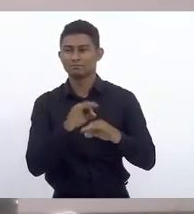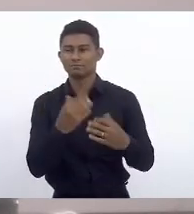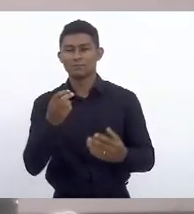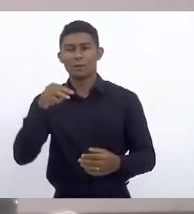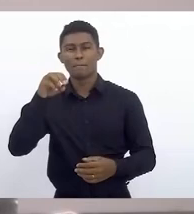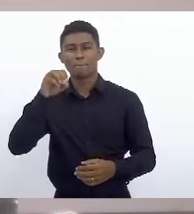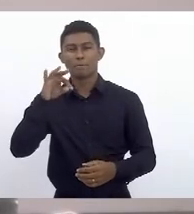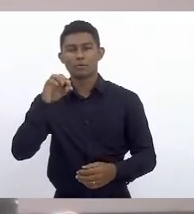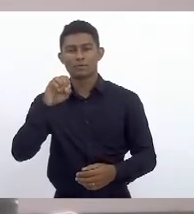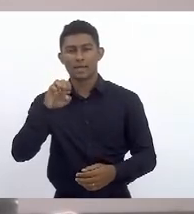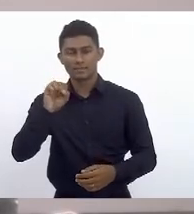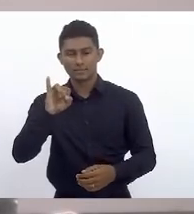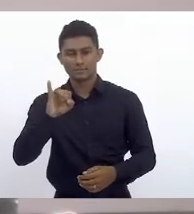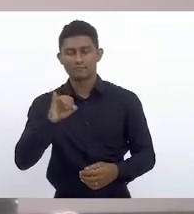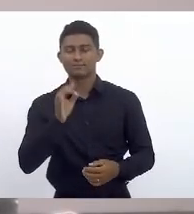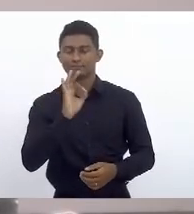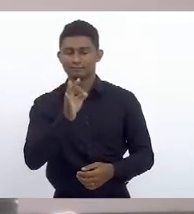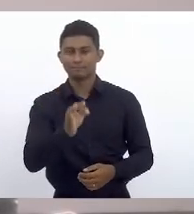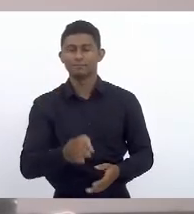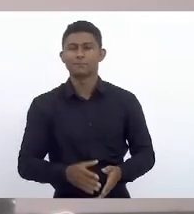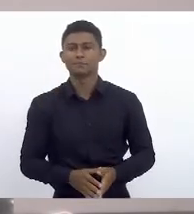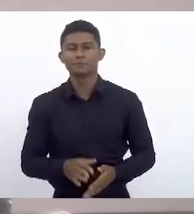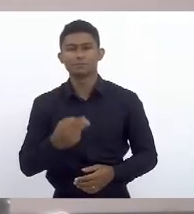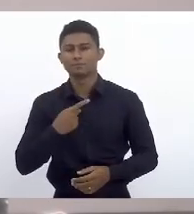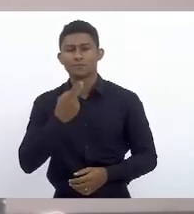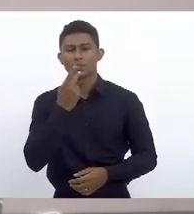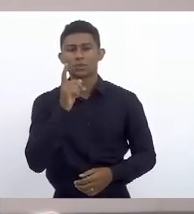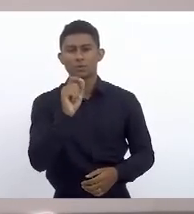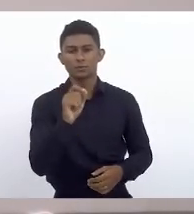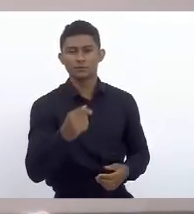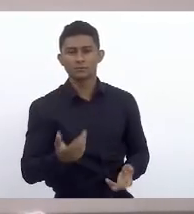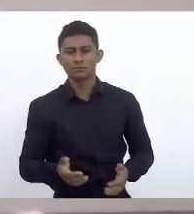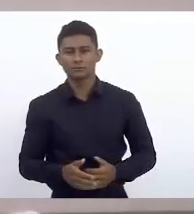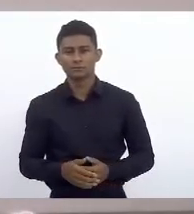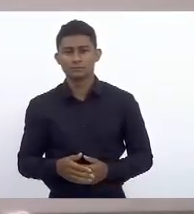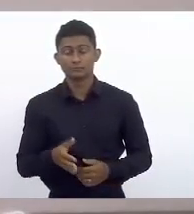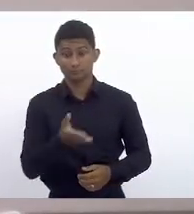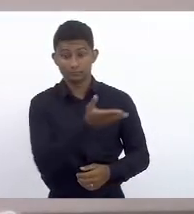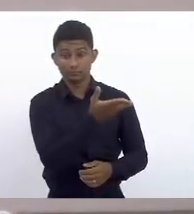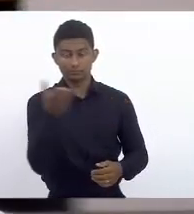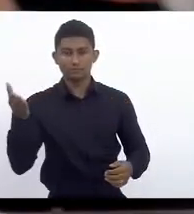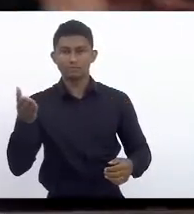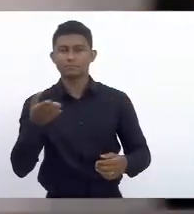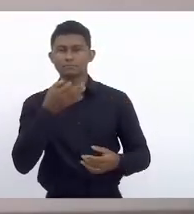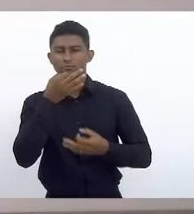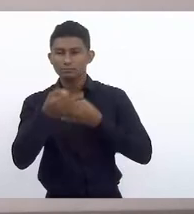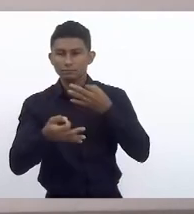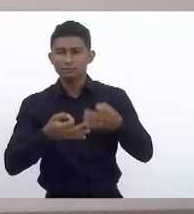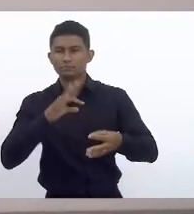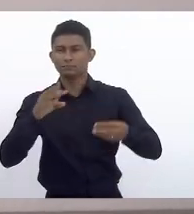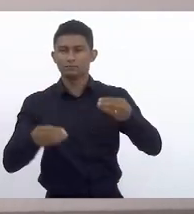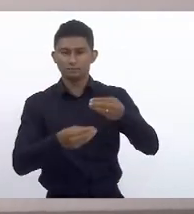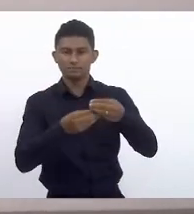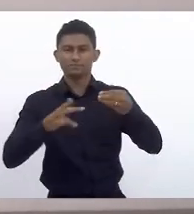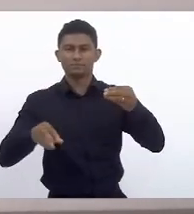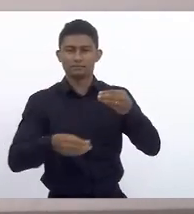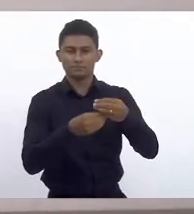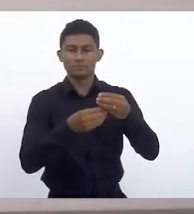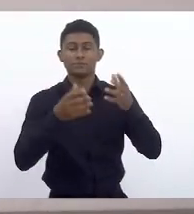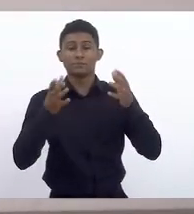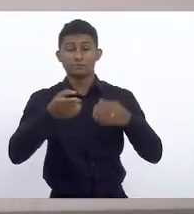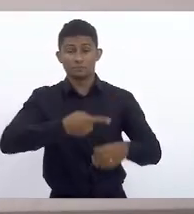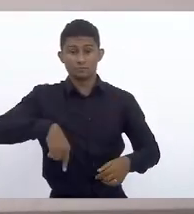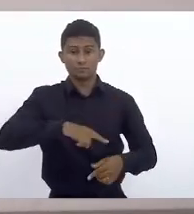Montese. Dizer das contribuições, nós estamos, já fizemos duas reuniões